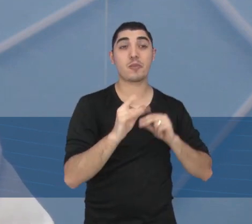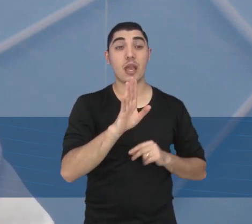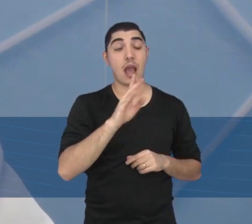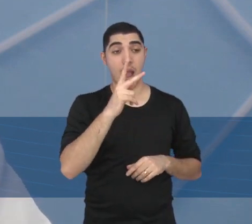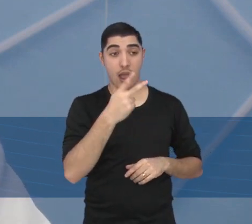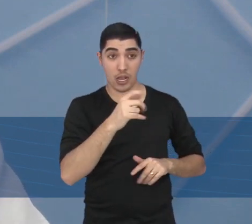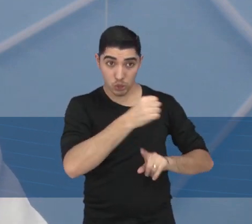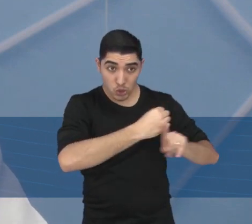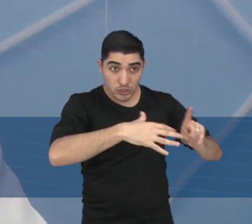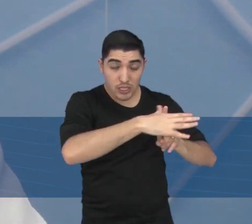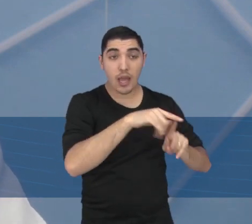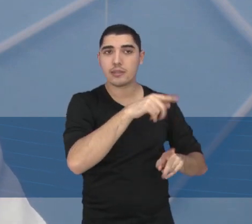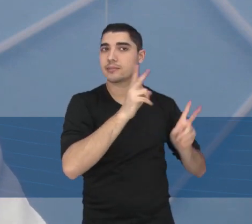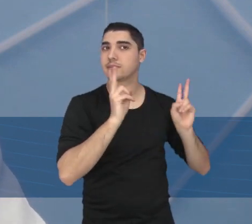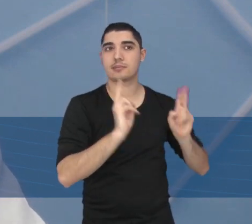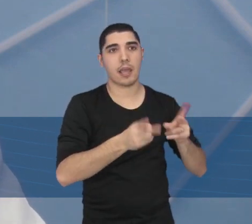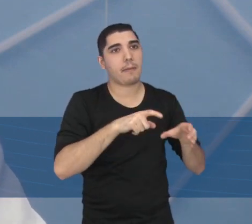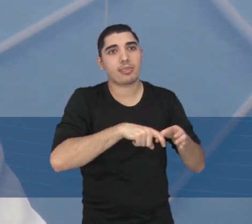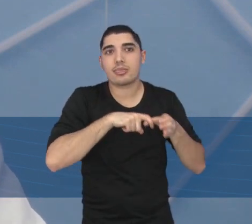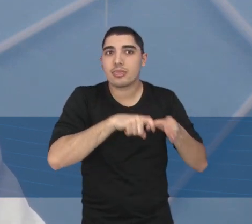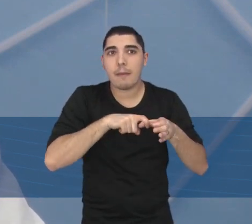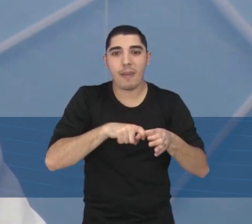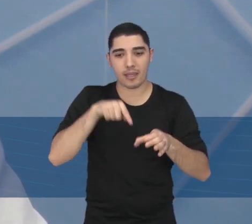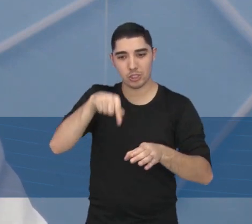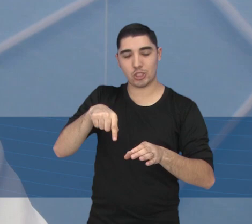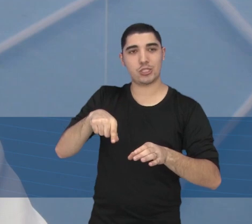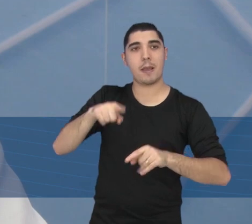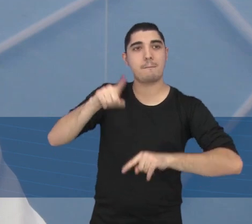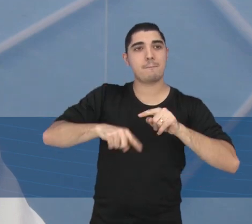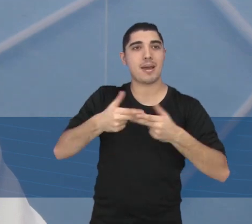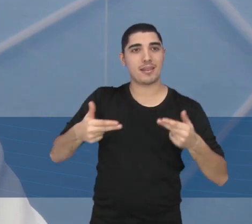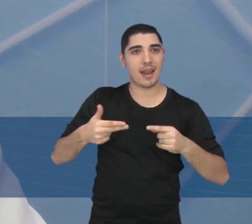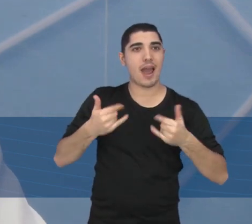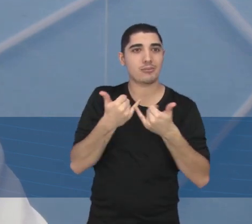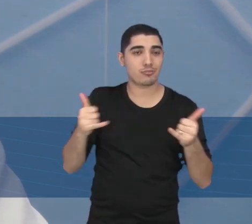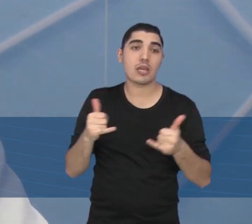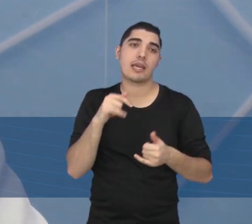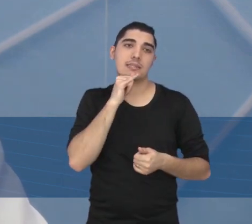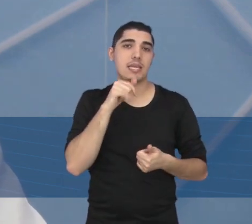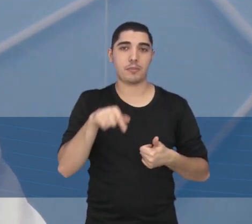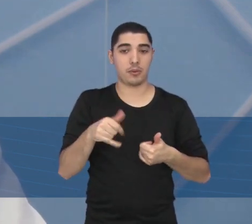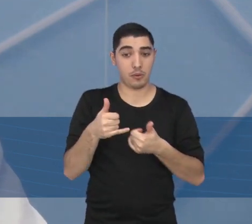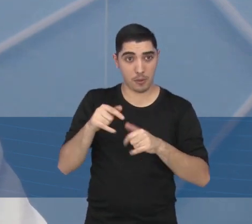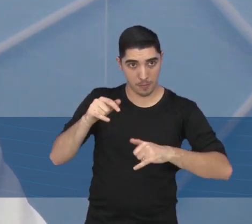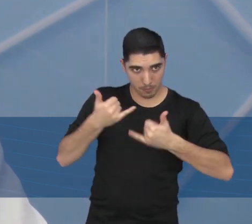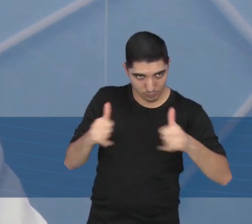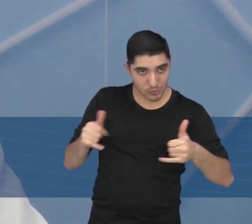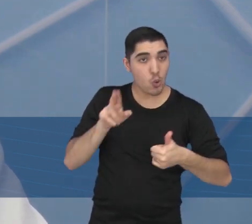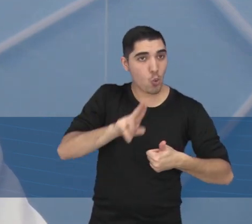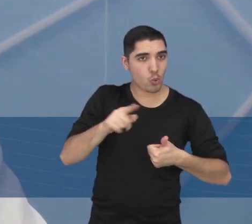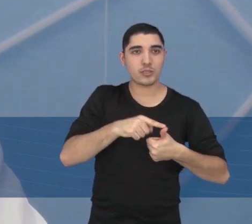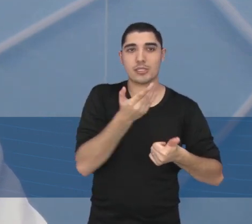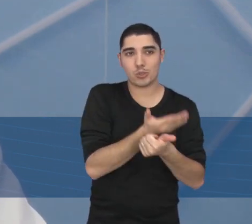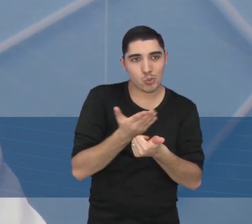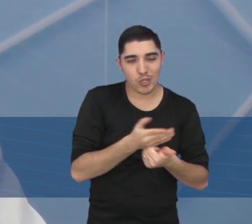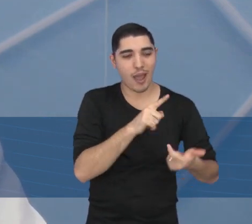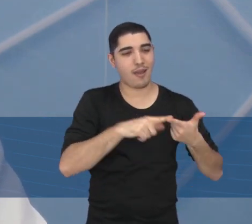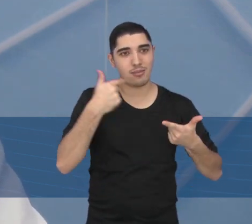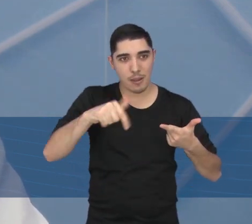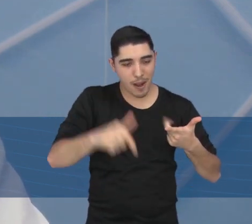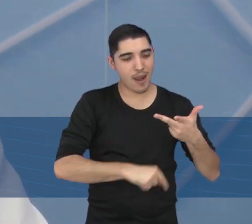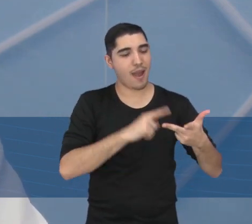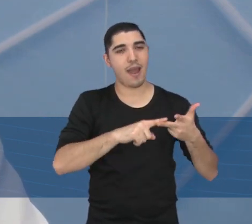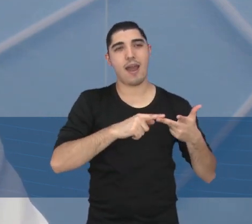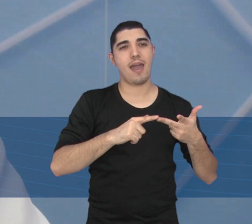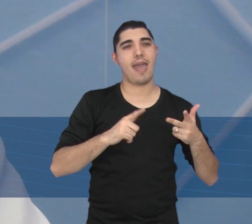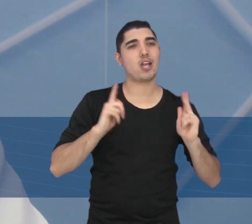muito dependente de equipamentos de eletroeletrônicos, né? A gente hoje usa para tudo, para estudar, para trabalhar, para se divertir, por aí vai. E cada